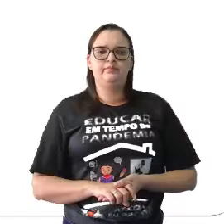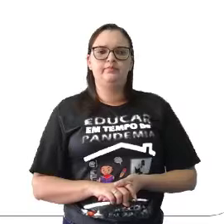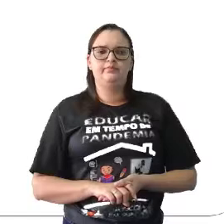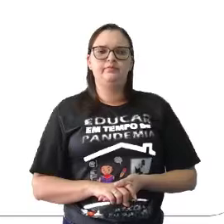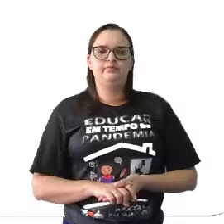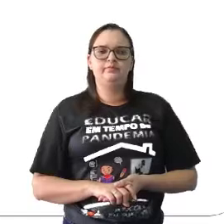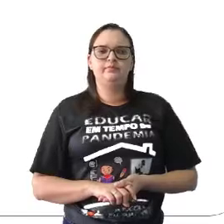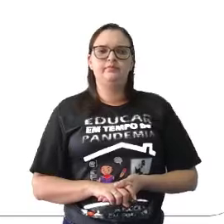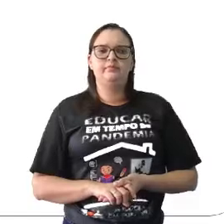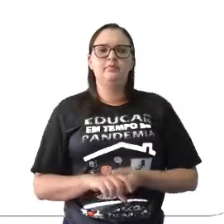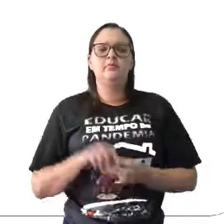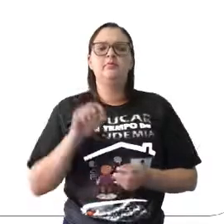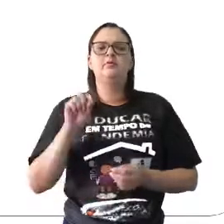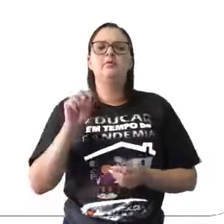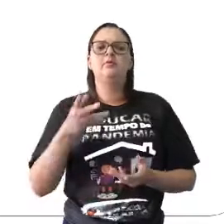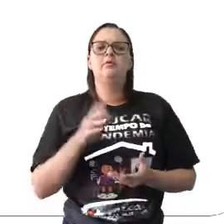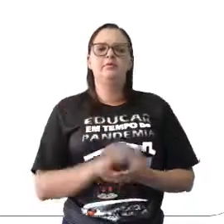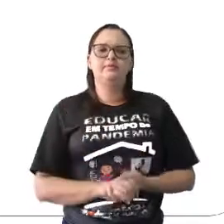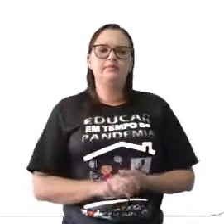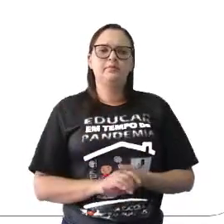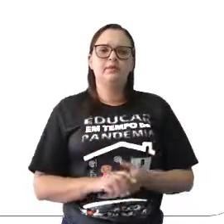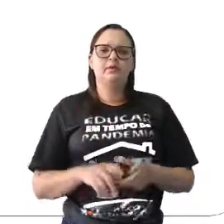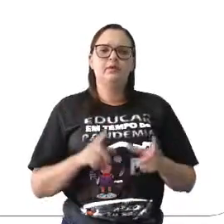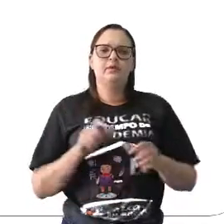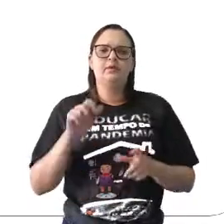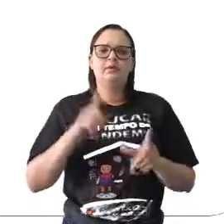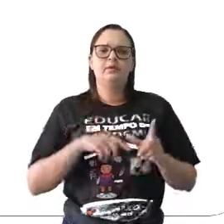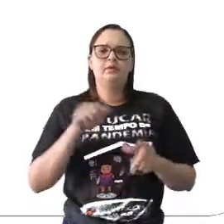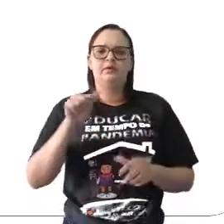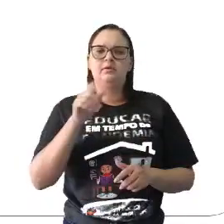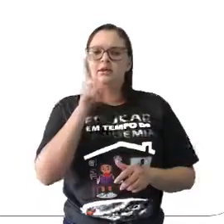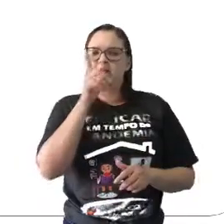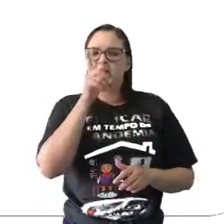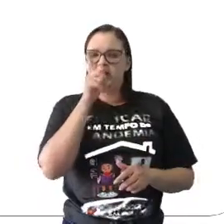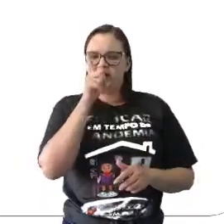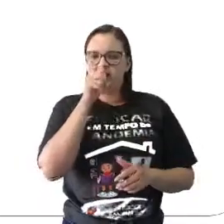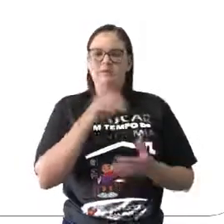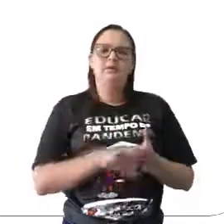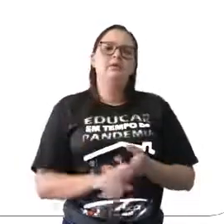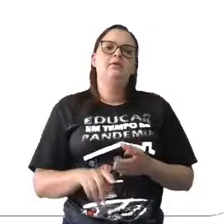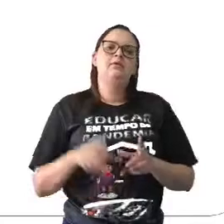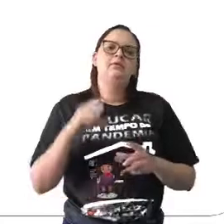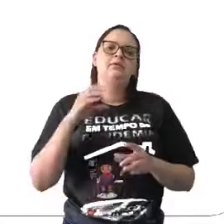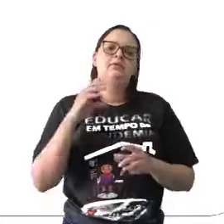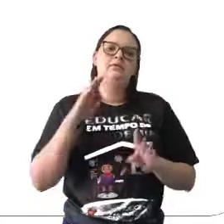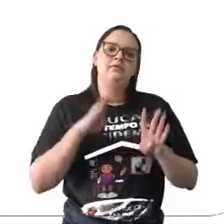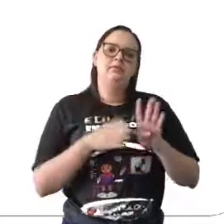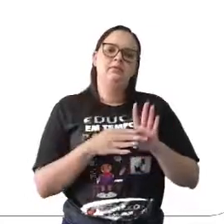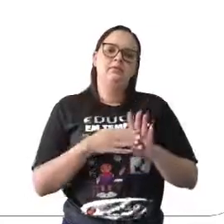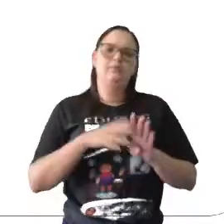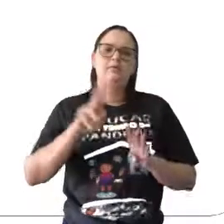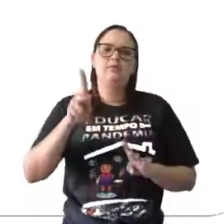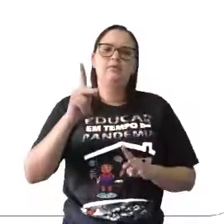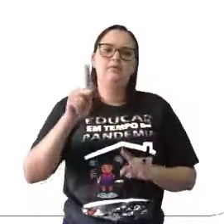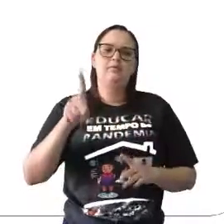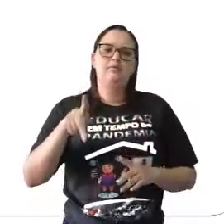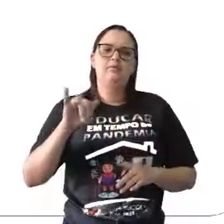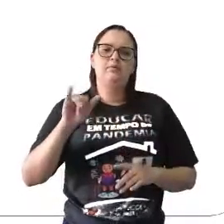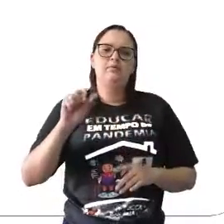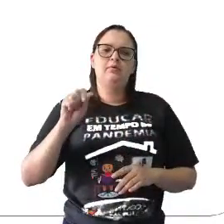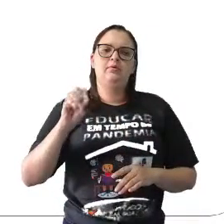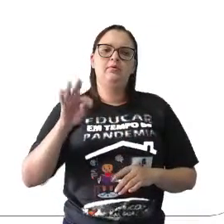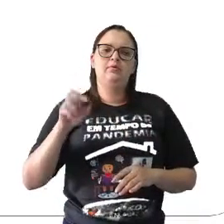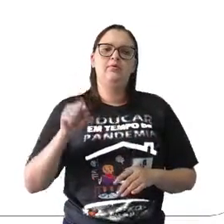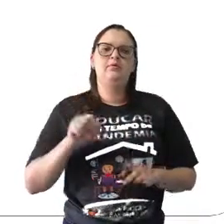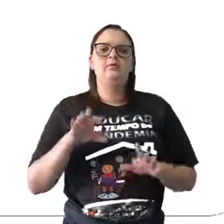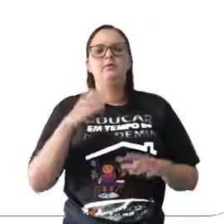testosterona? Qual é esse órgão? Na letra A nós temos o pênis, na letra B nós temos a hipófise, na letra C nós temos